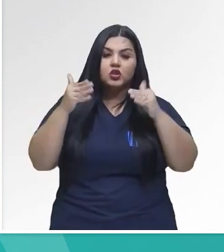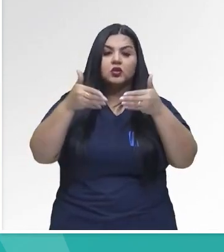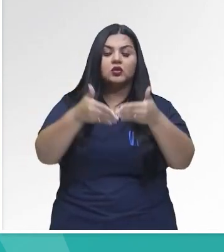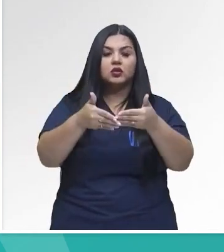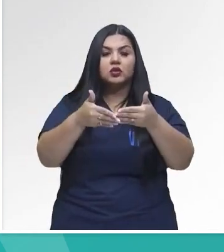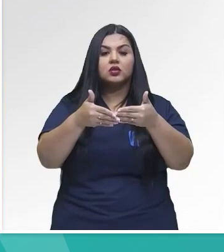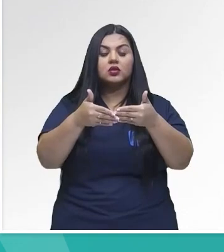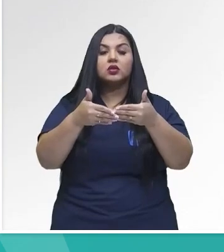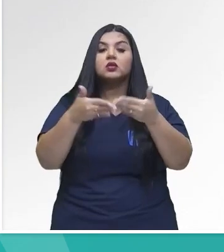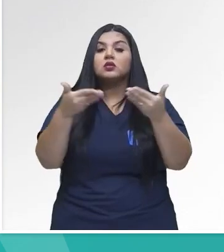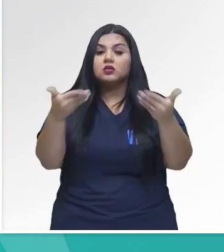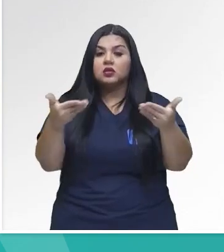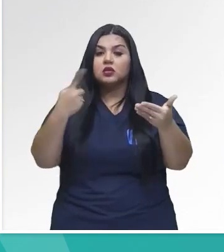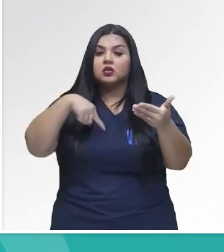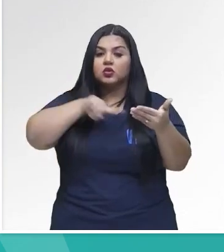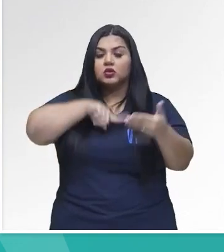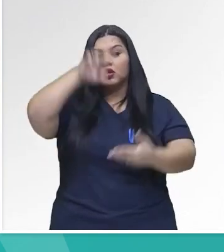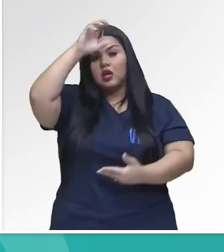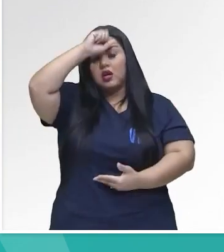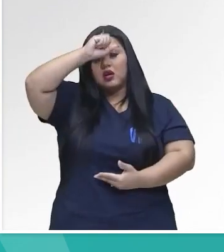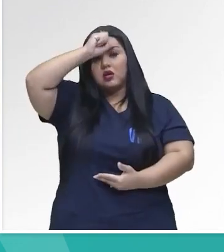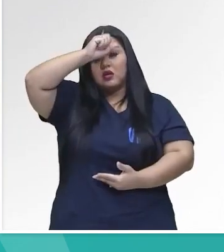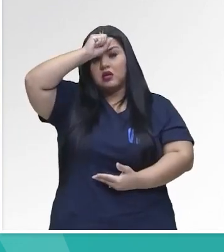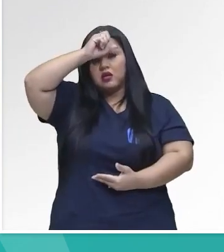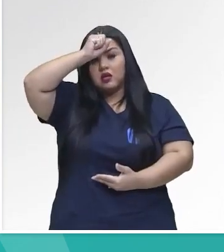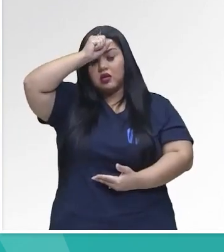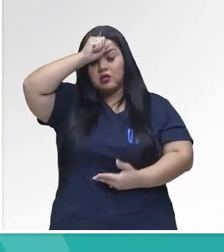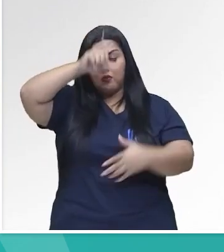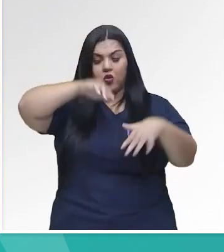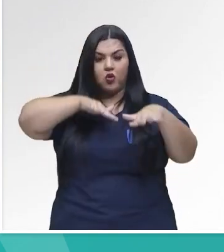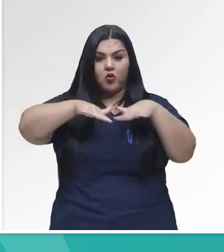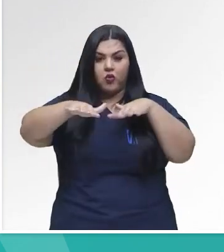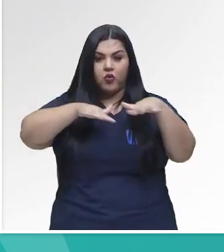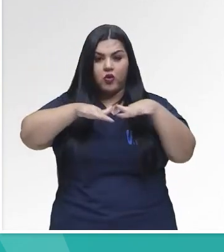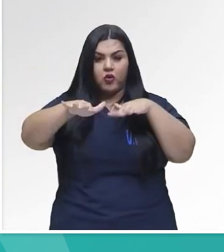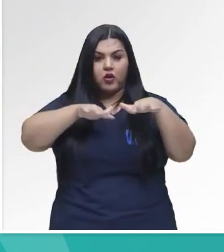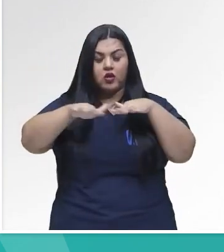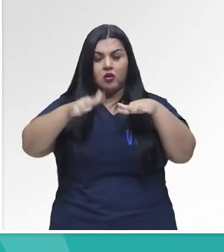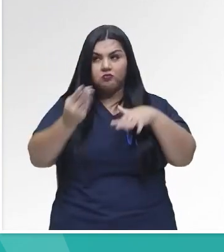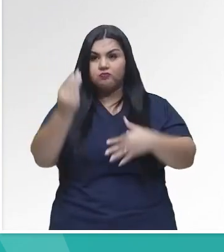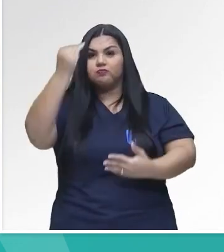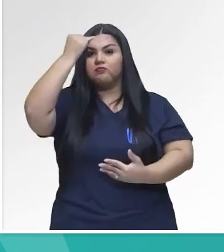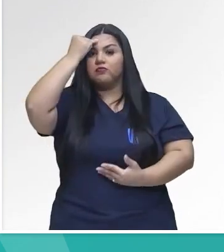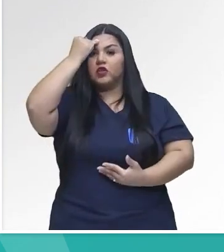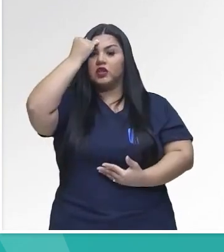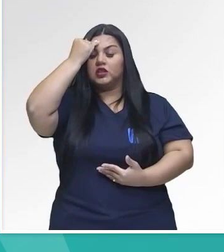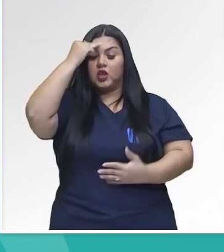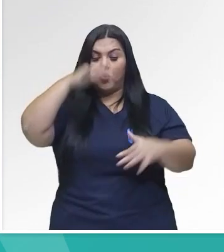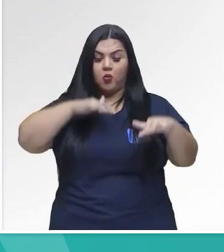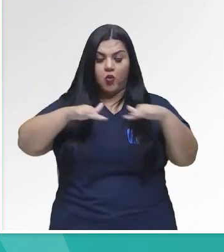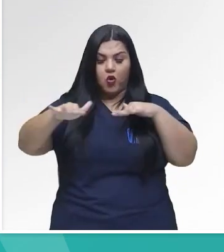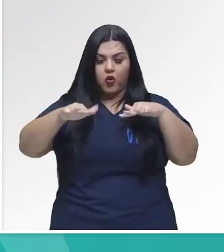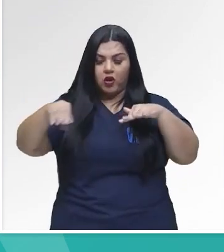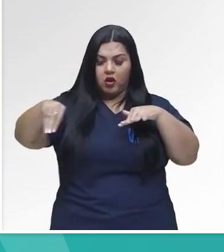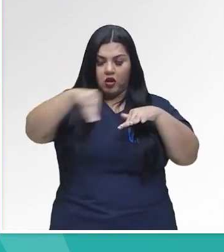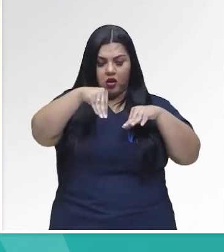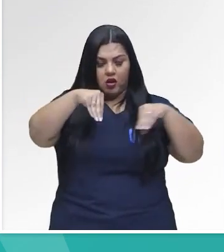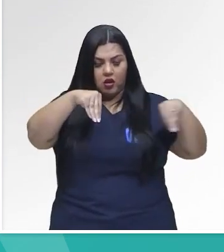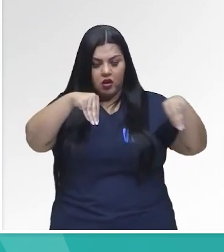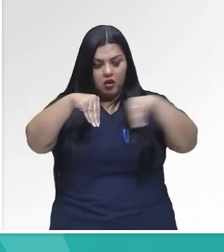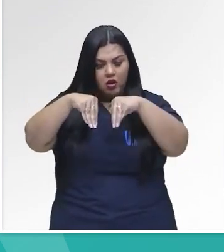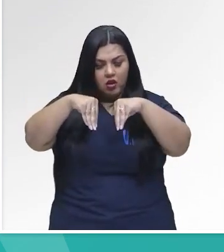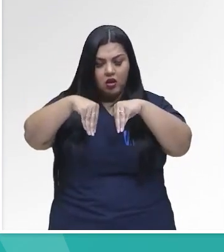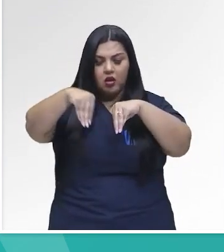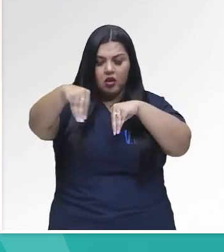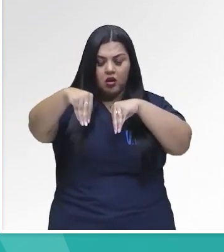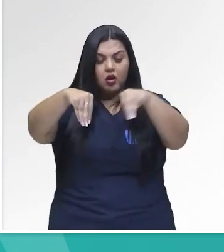E quando a gente aprende essa movimentação, quando a gente memoriza a movimentação de cada peça